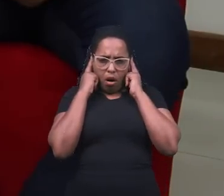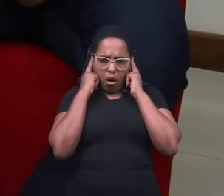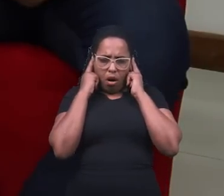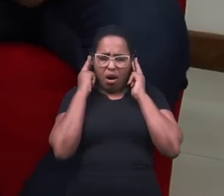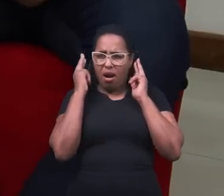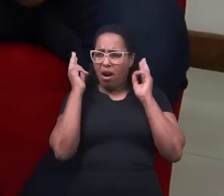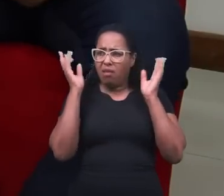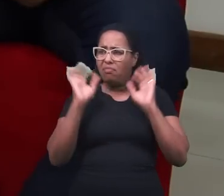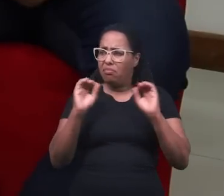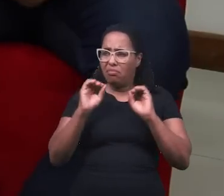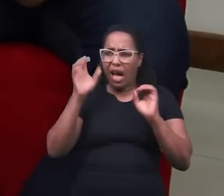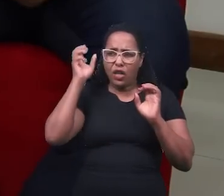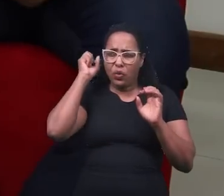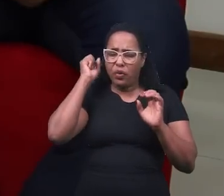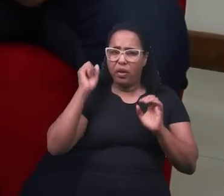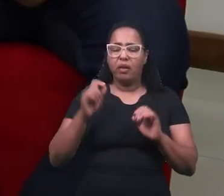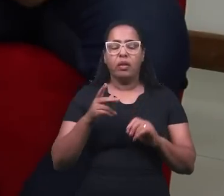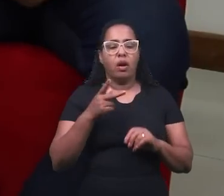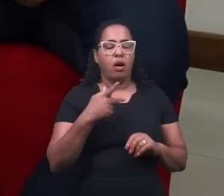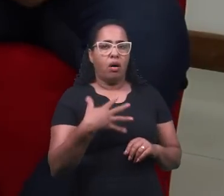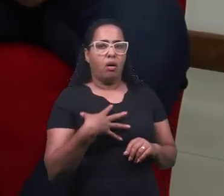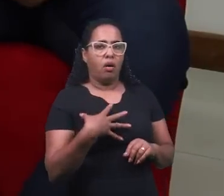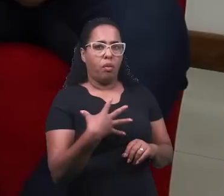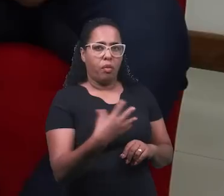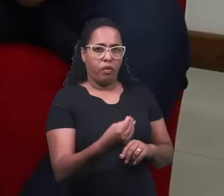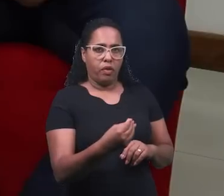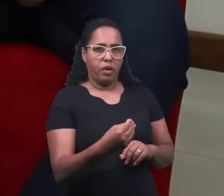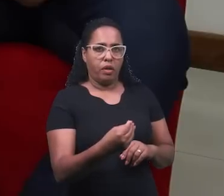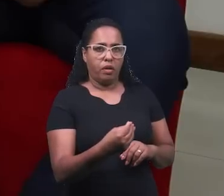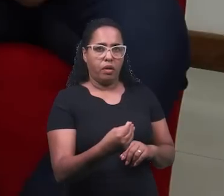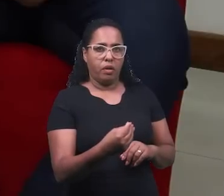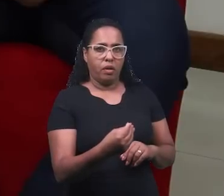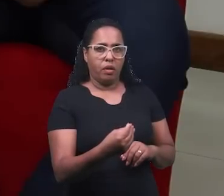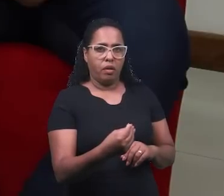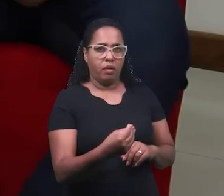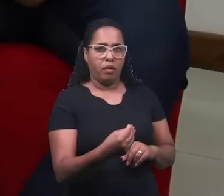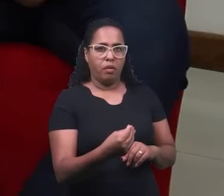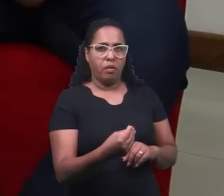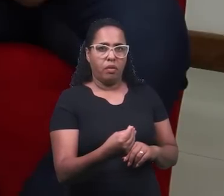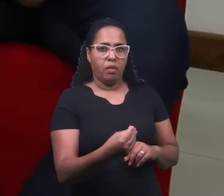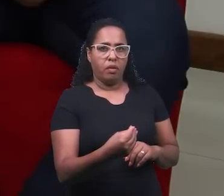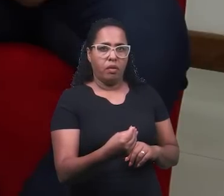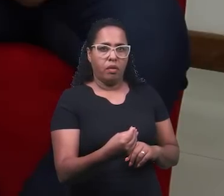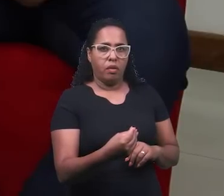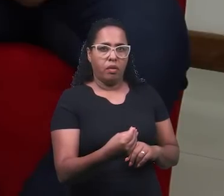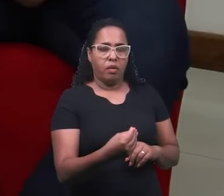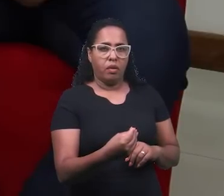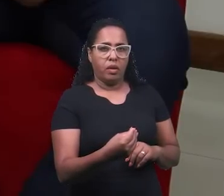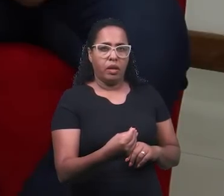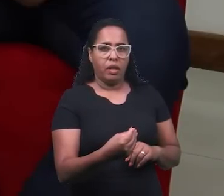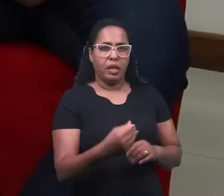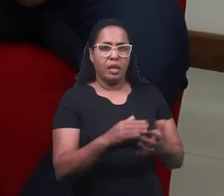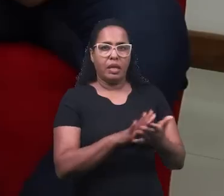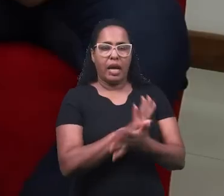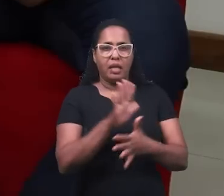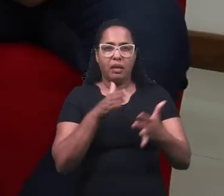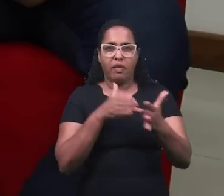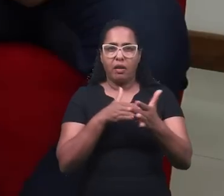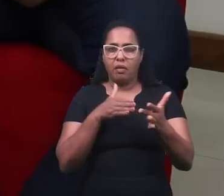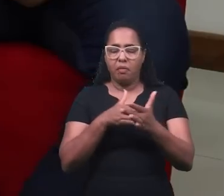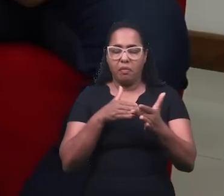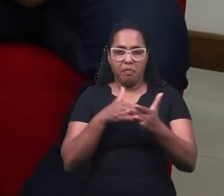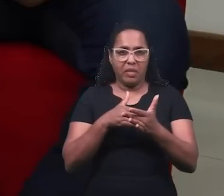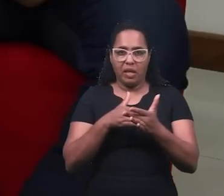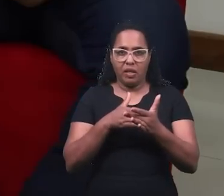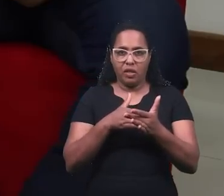vou ouvir mais. Aí, conversei com ele e falei assim: meu filho, olha, no céu. Eu falei assim: primeiro, que isso não vai impedir